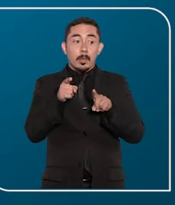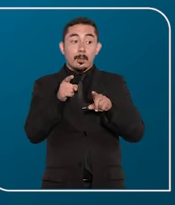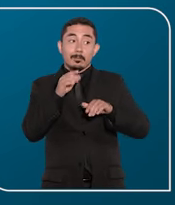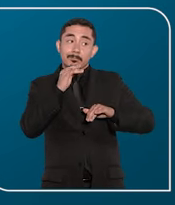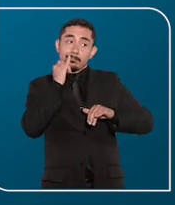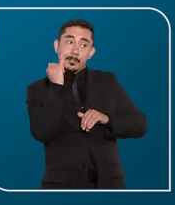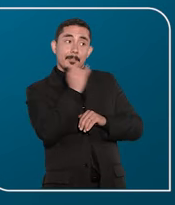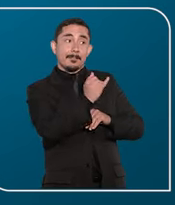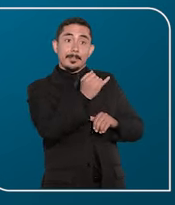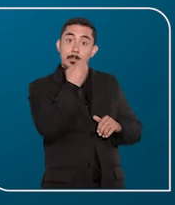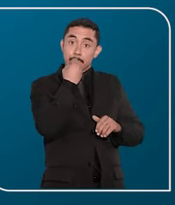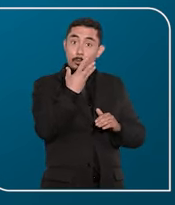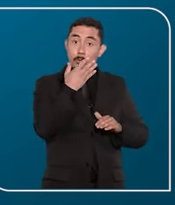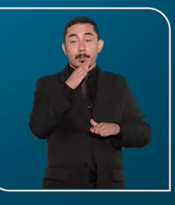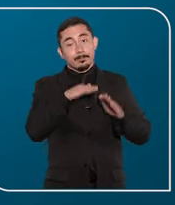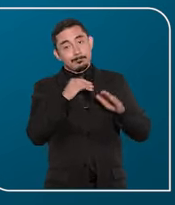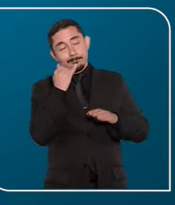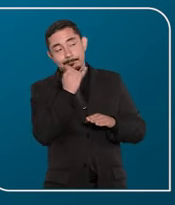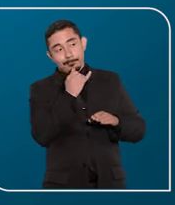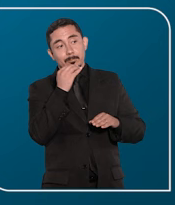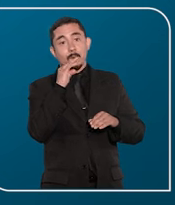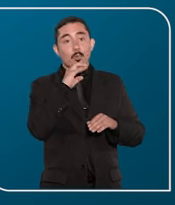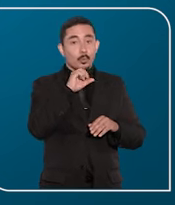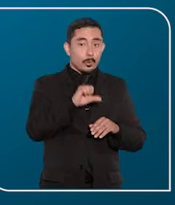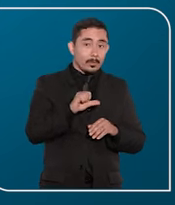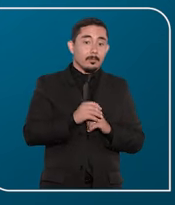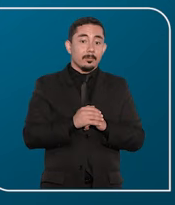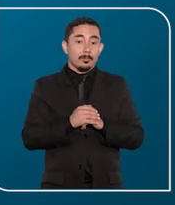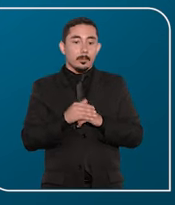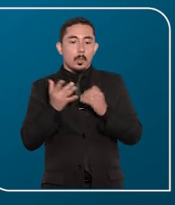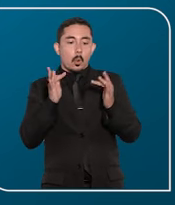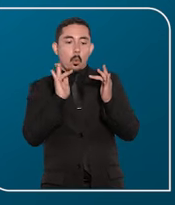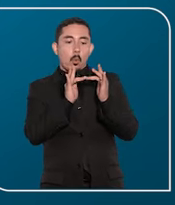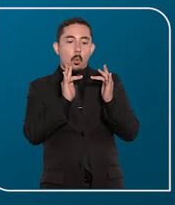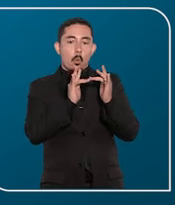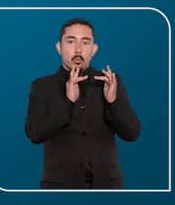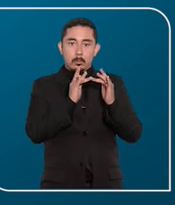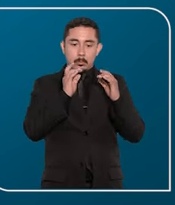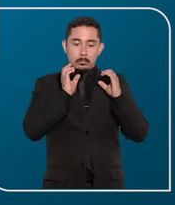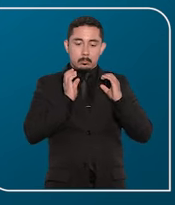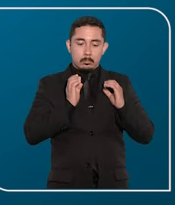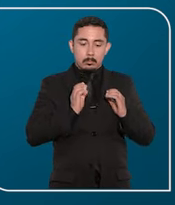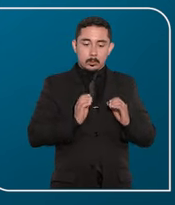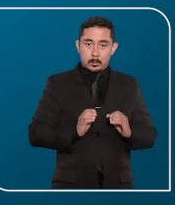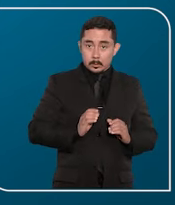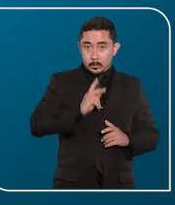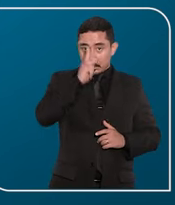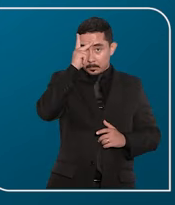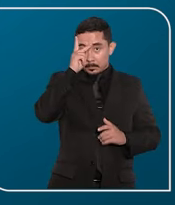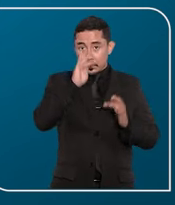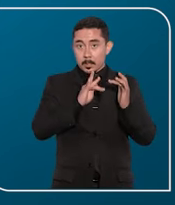notícias ruins. Né? Então, o contato do cidadão, né, o contato pessoal do cidadão